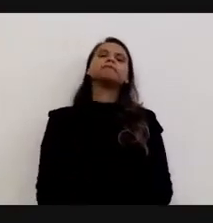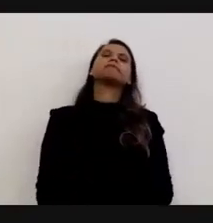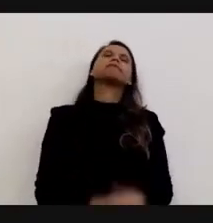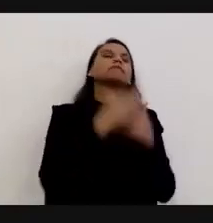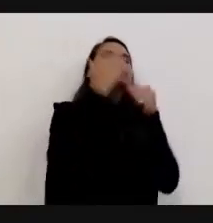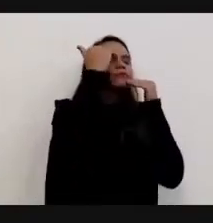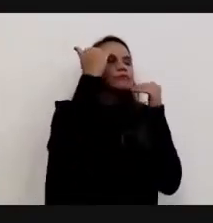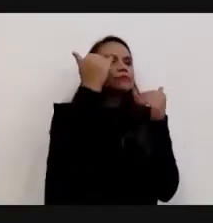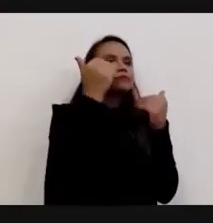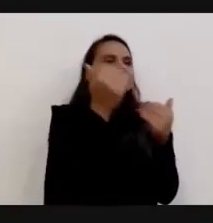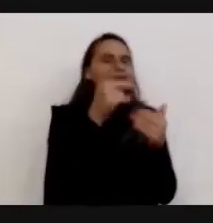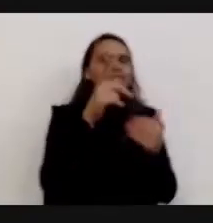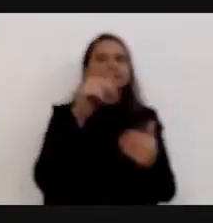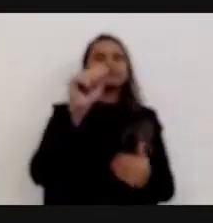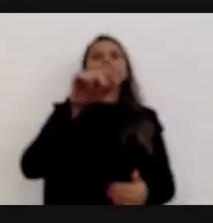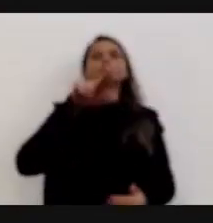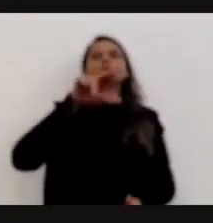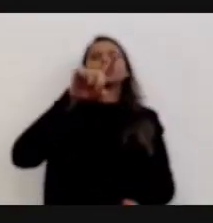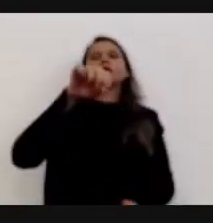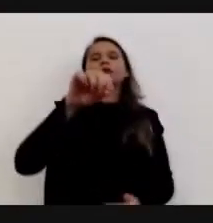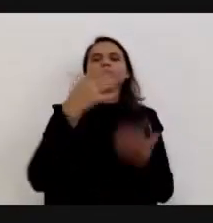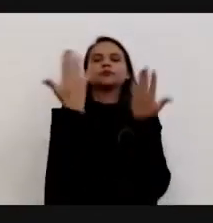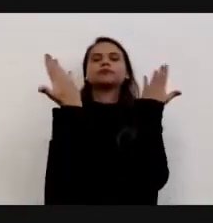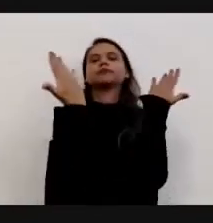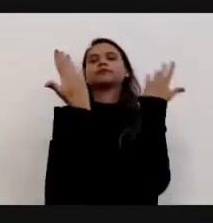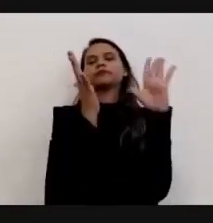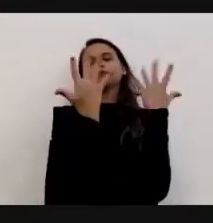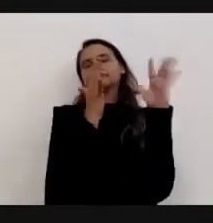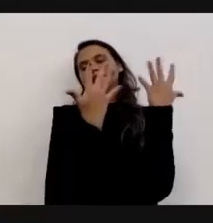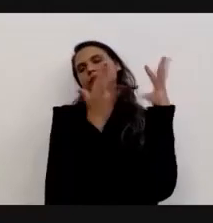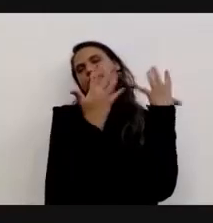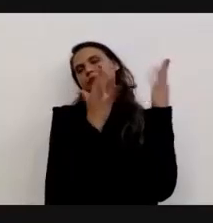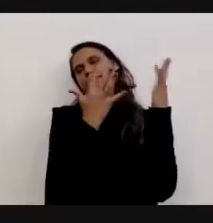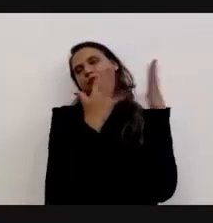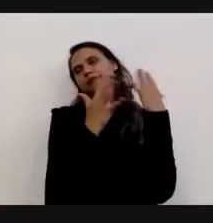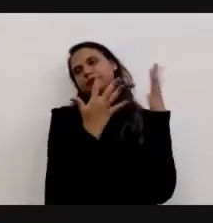Obrigado, Paulo. Uma salva de palmas. Obrigado, obrigado.